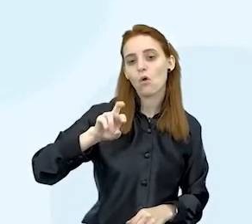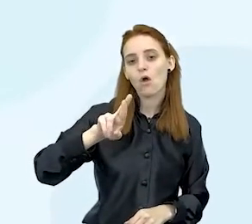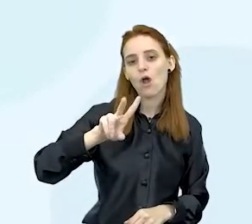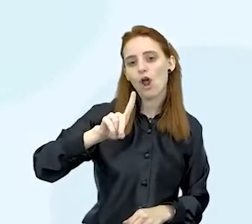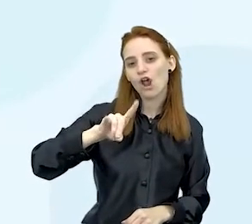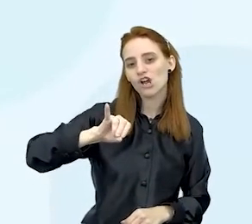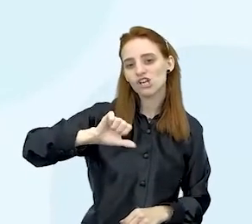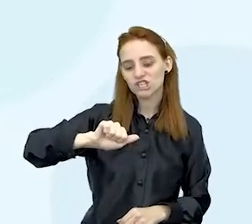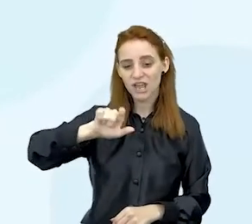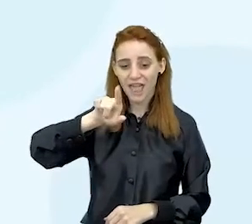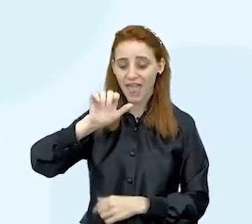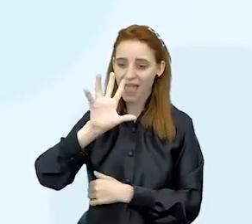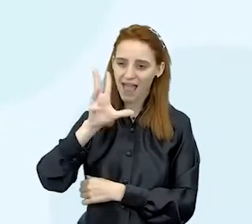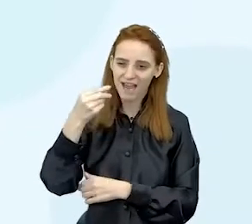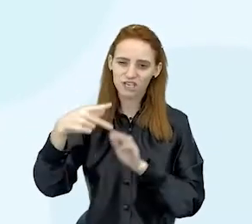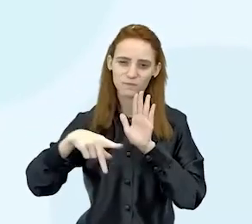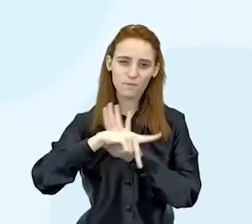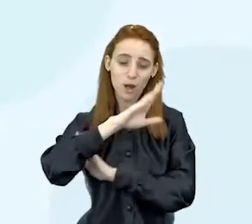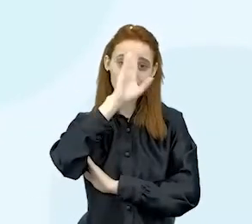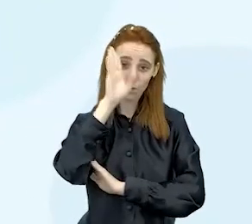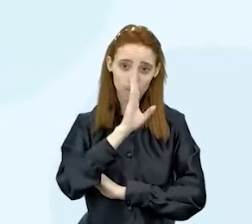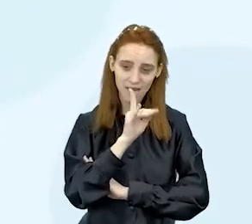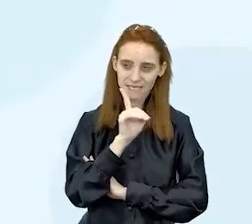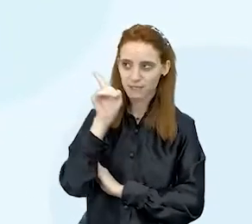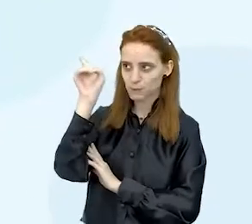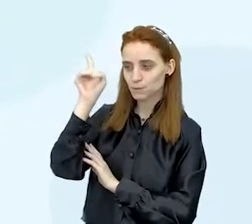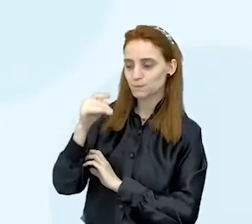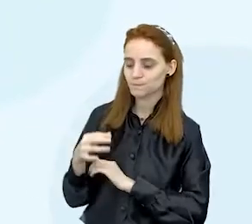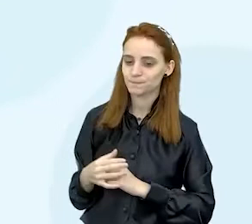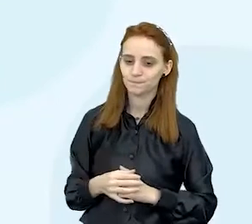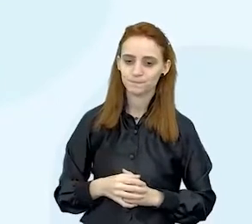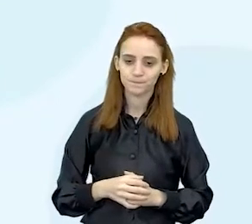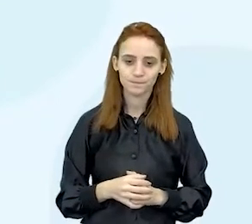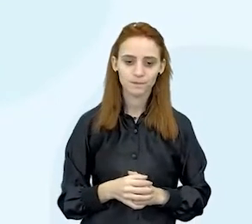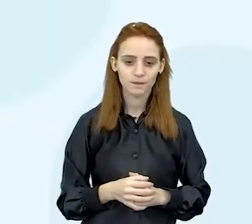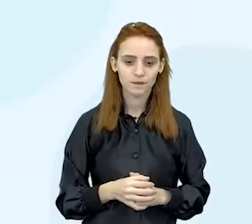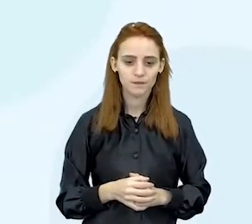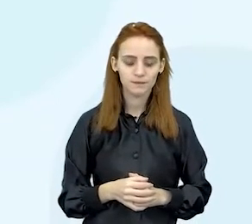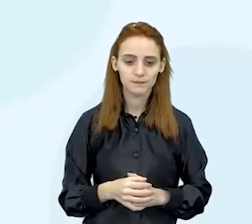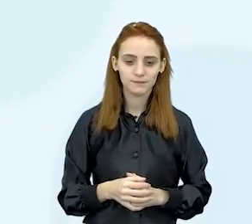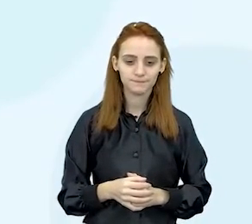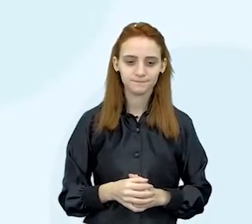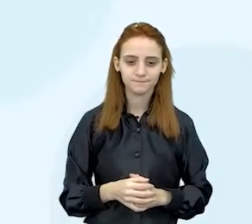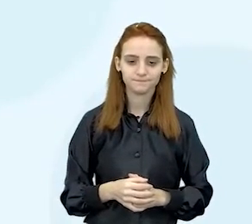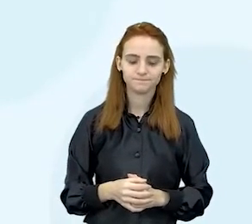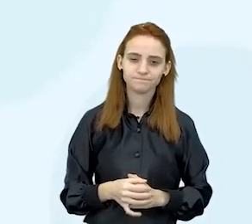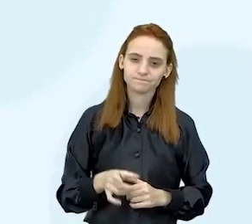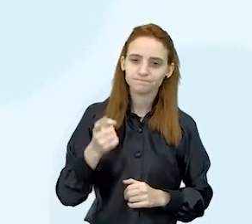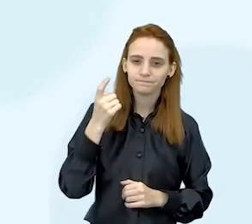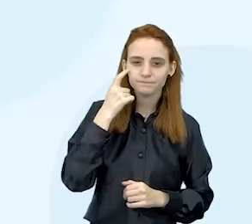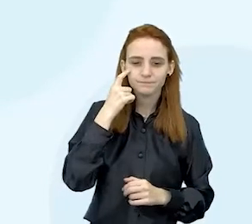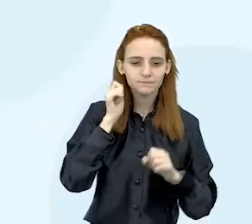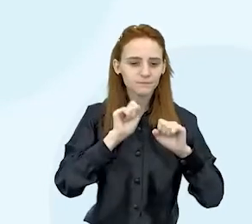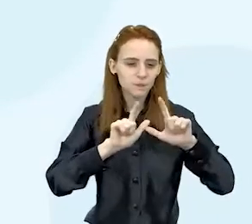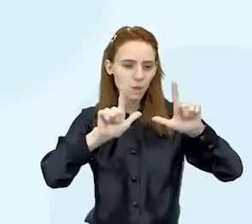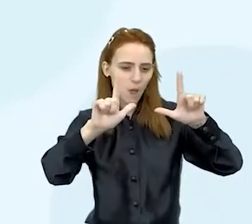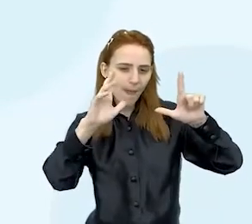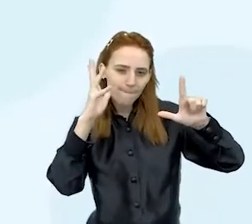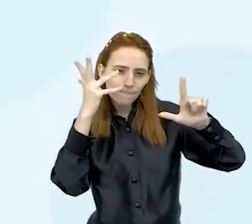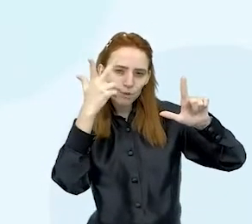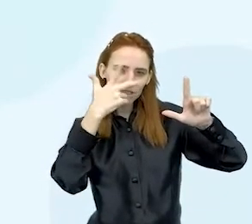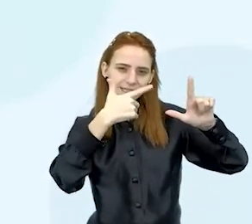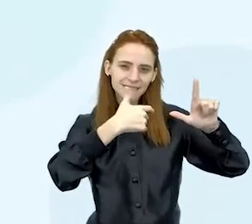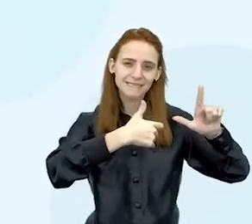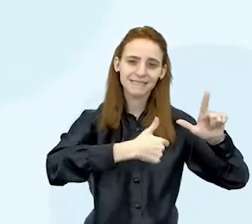né? Temos aí o quadro que ele é... Gente... eu posso falar para ele, olha, gente, que quadro lindo.